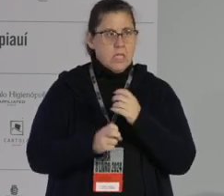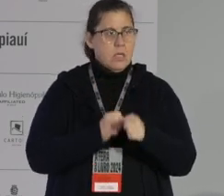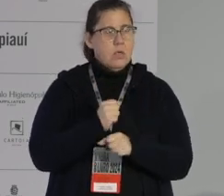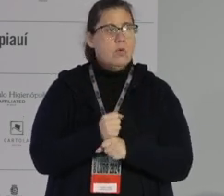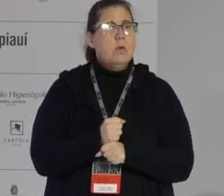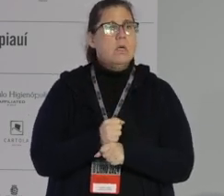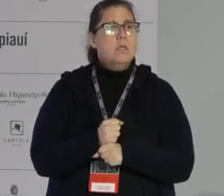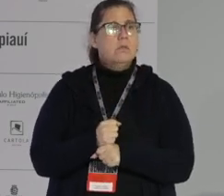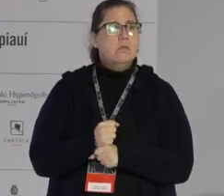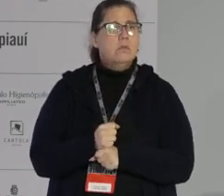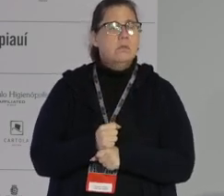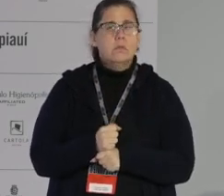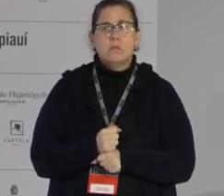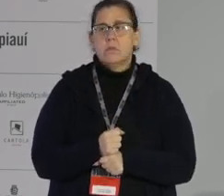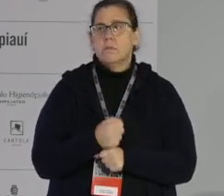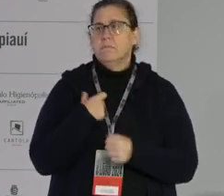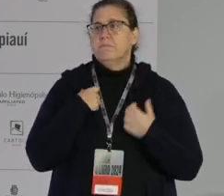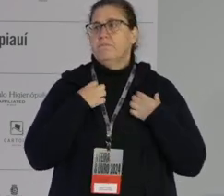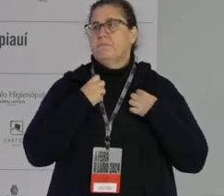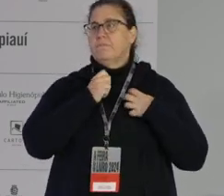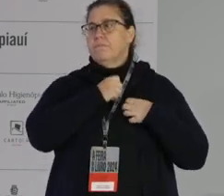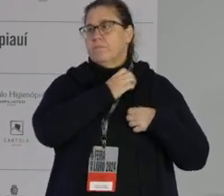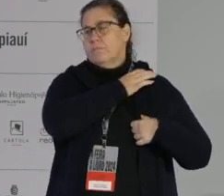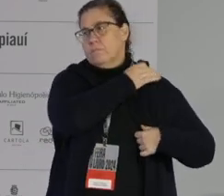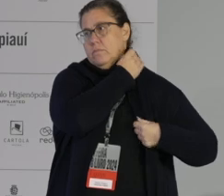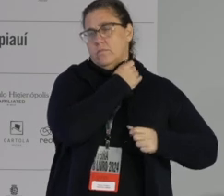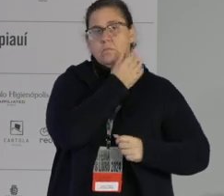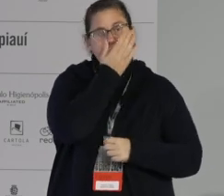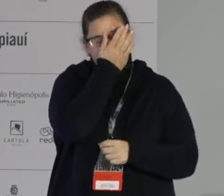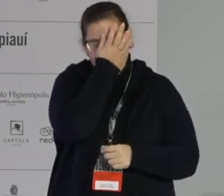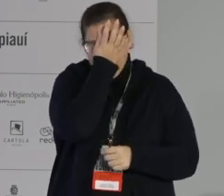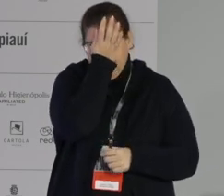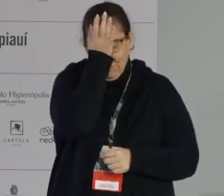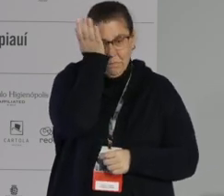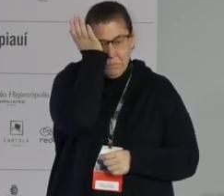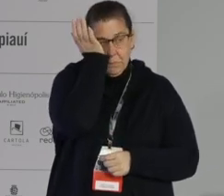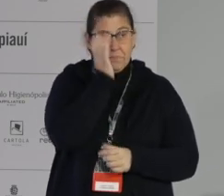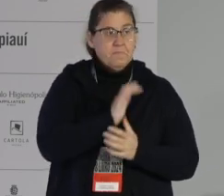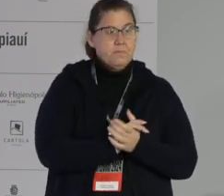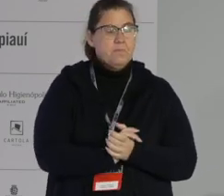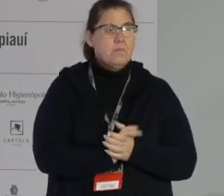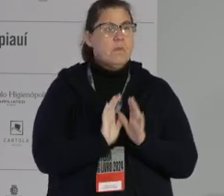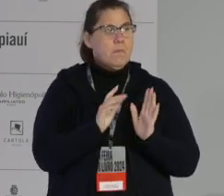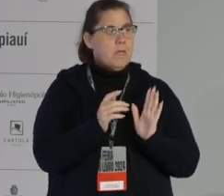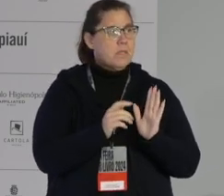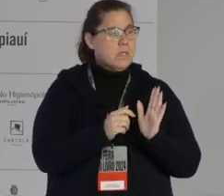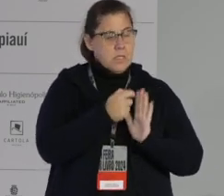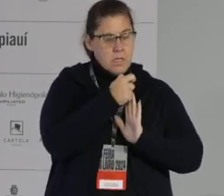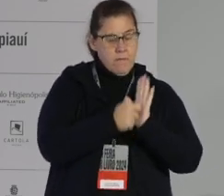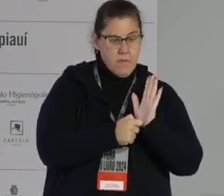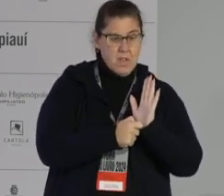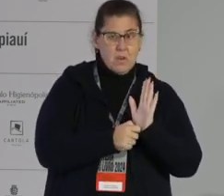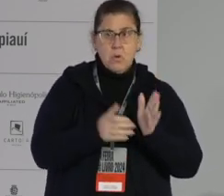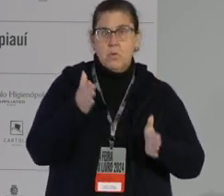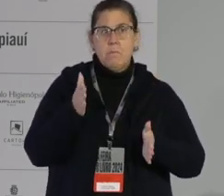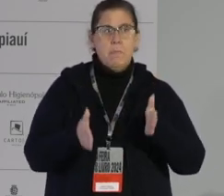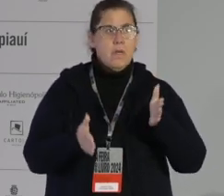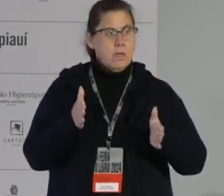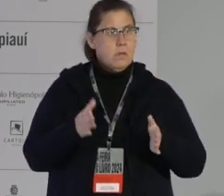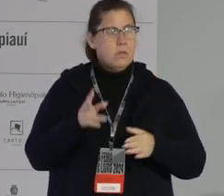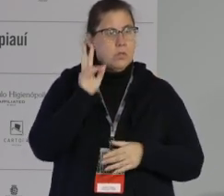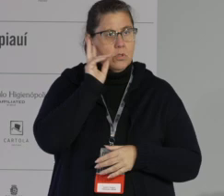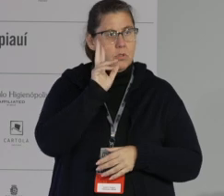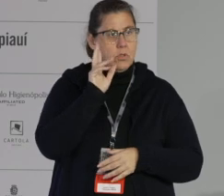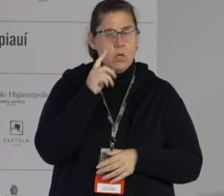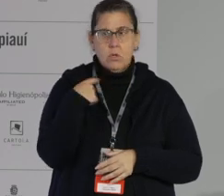a Dorico há um pouco menos, não me lembro quando você falou, mas vocês escreveram durante um período histórico que a gente